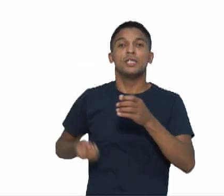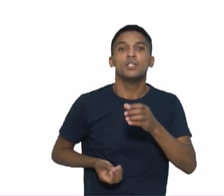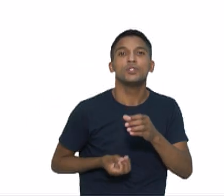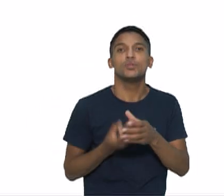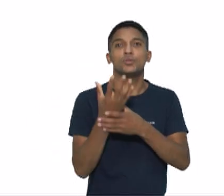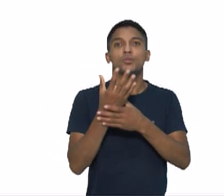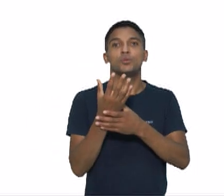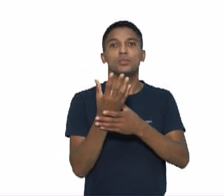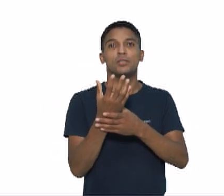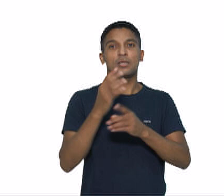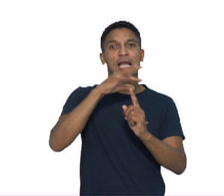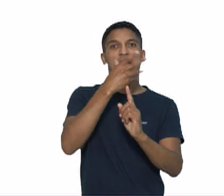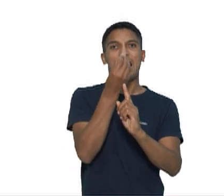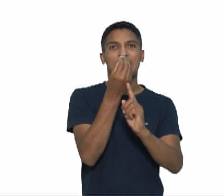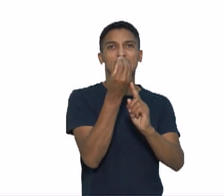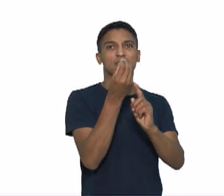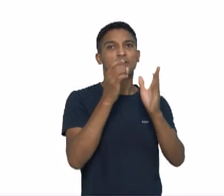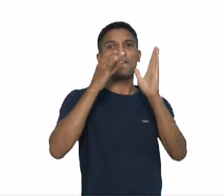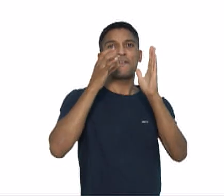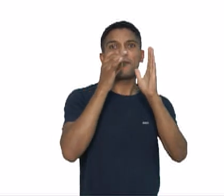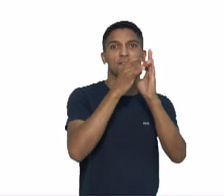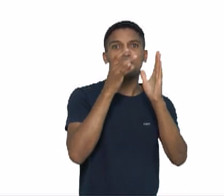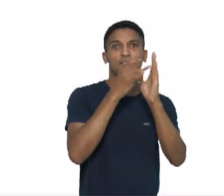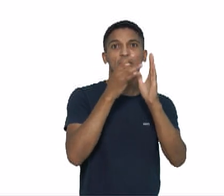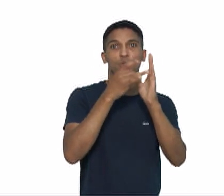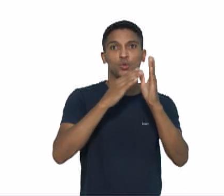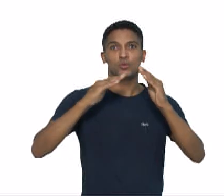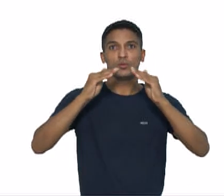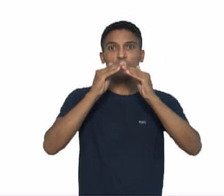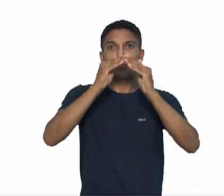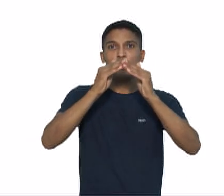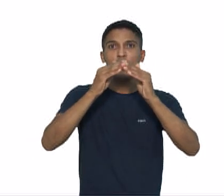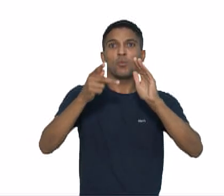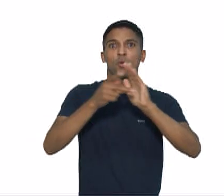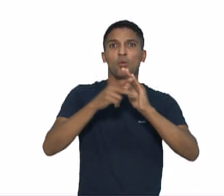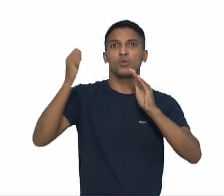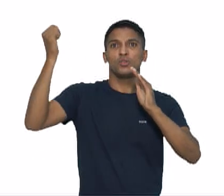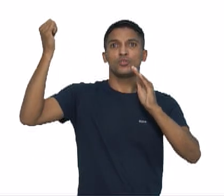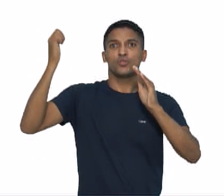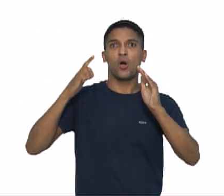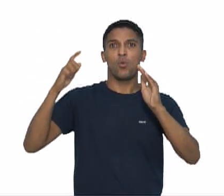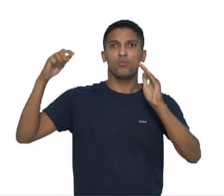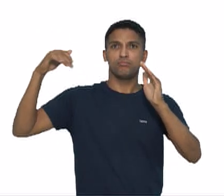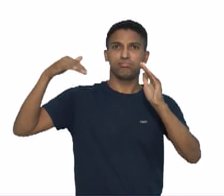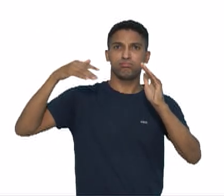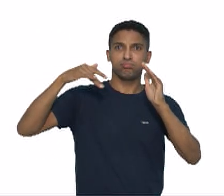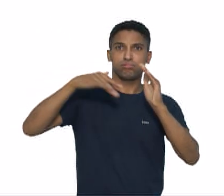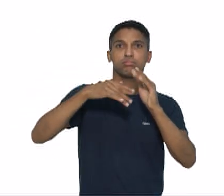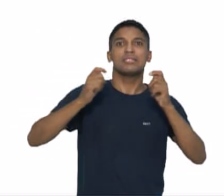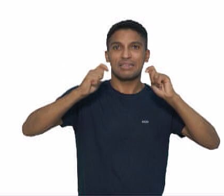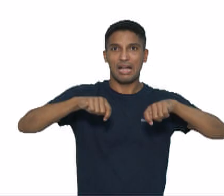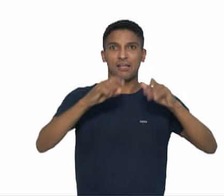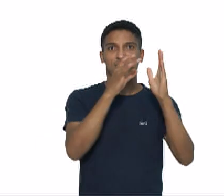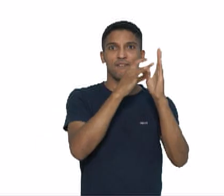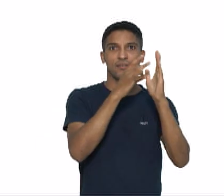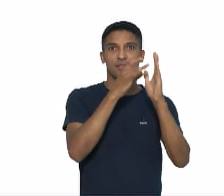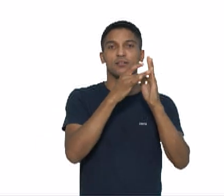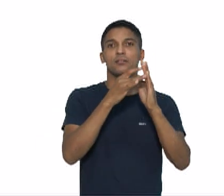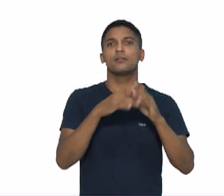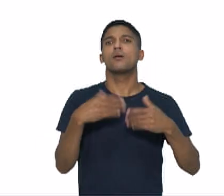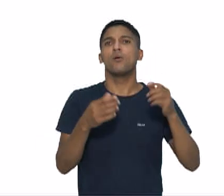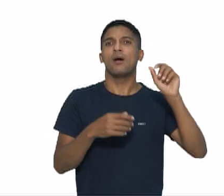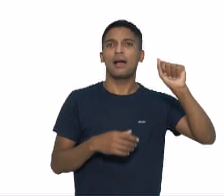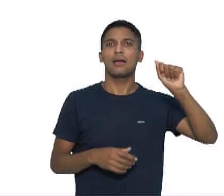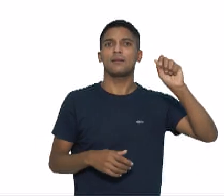os ambientes? Vamos lá? Letra A, arte grega. Letra B, arte gótica. Letra C,